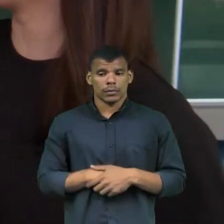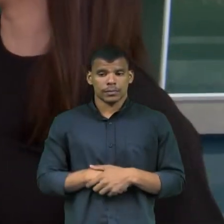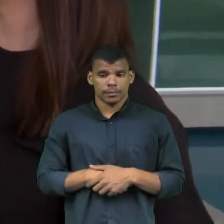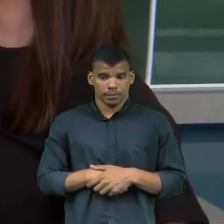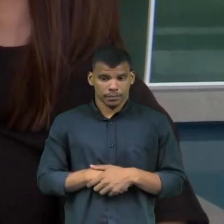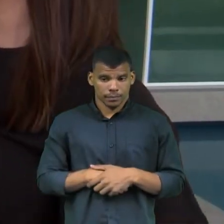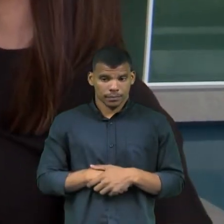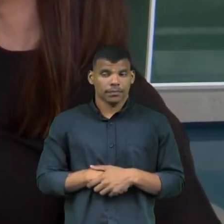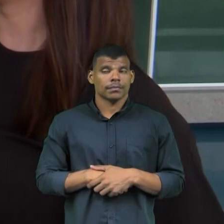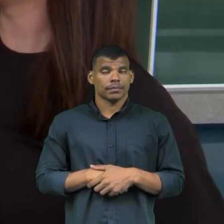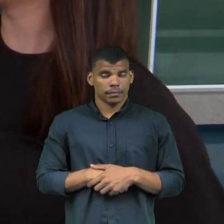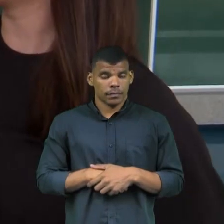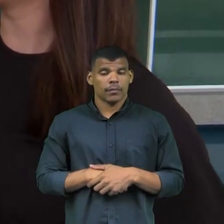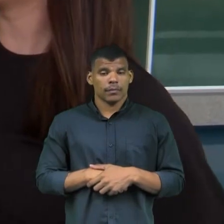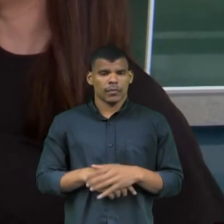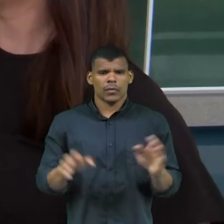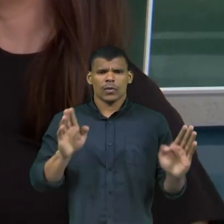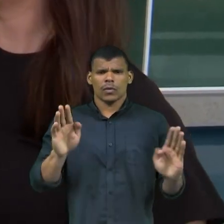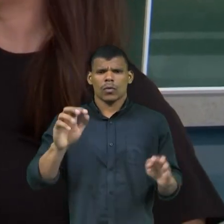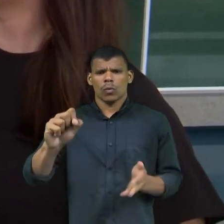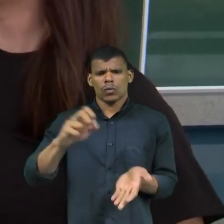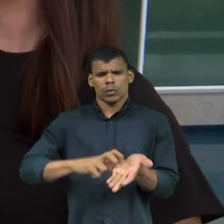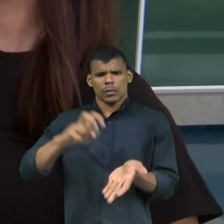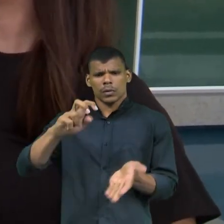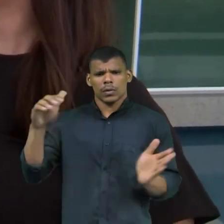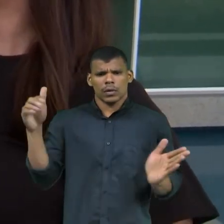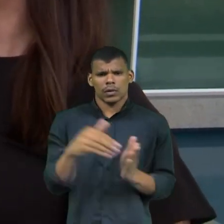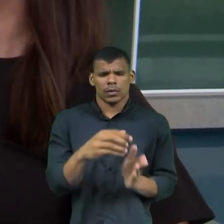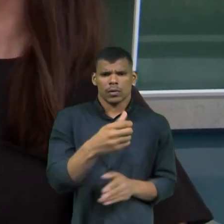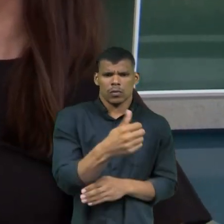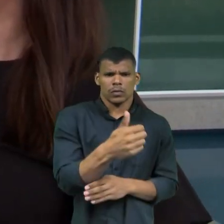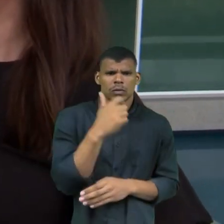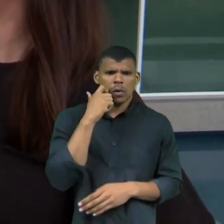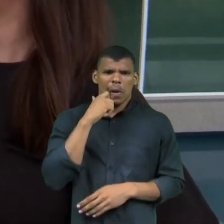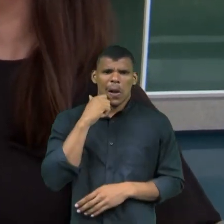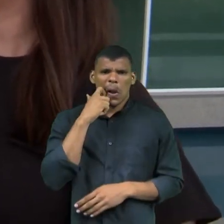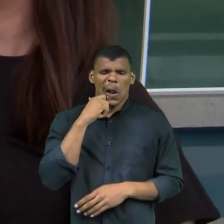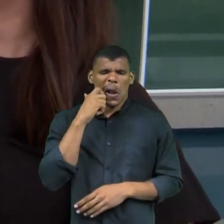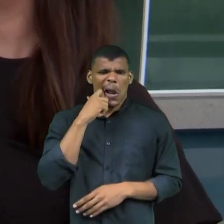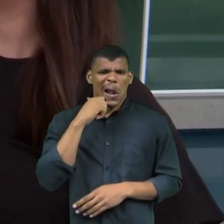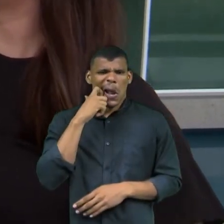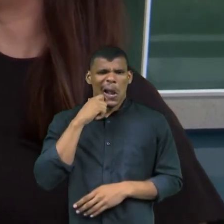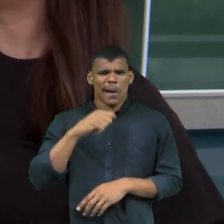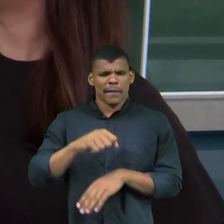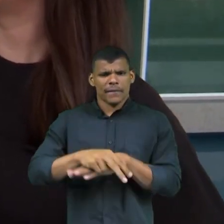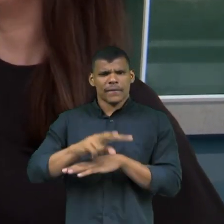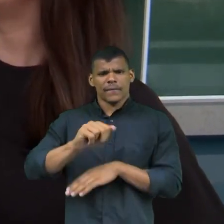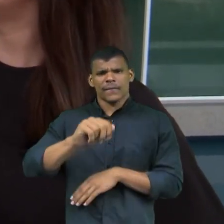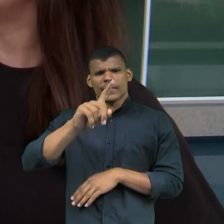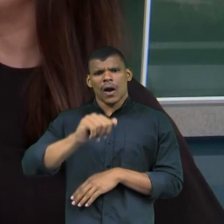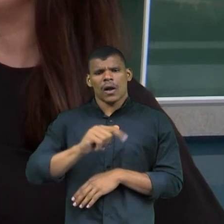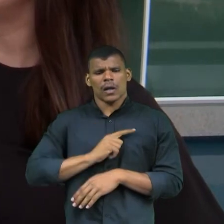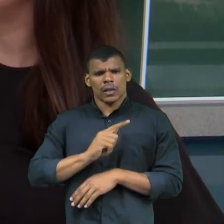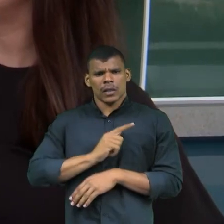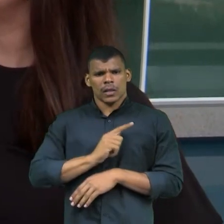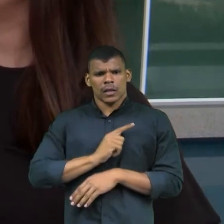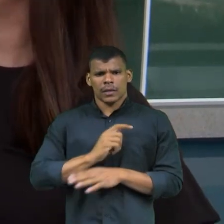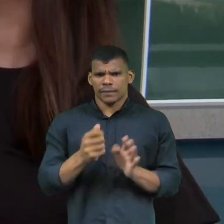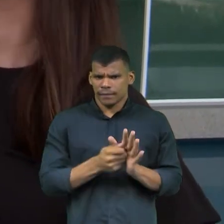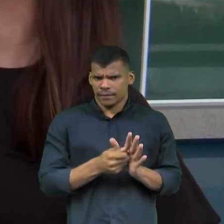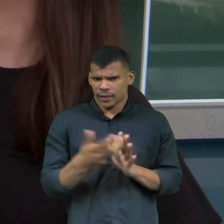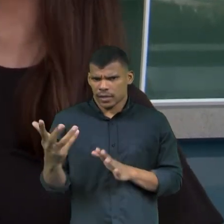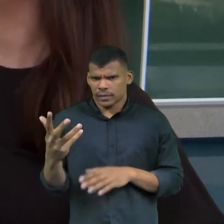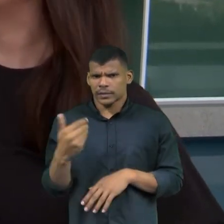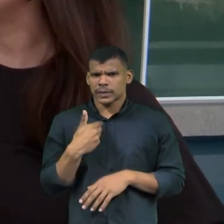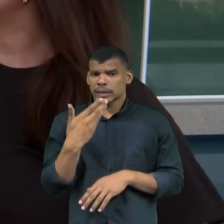nesse período é de entre 8 da manhã e 11 horas, mas a gente tem ainda bastantes vagas. A demanda, ela